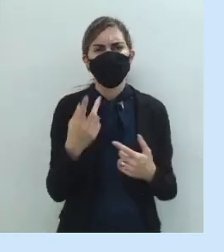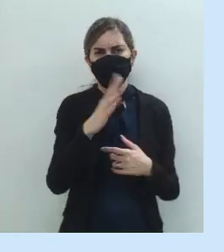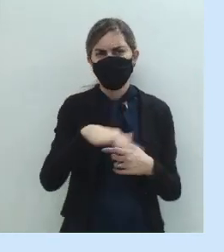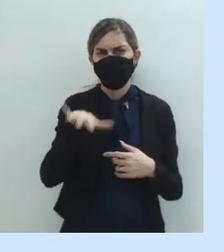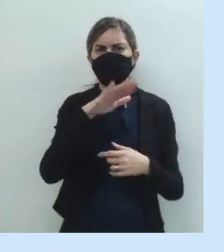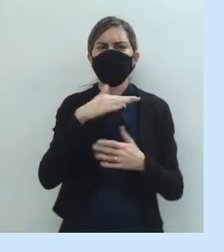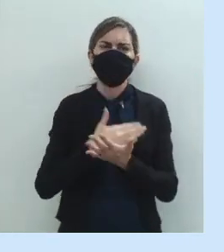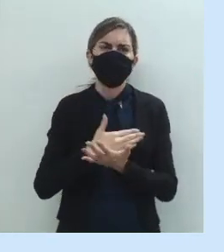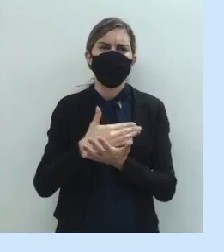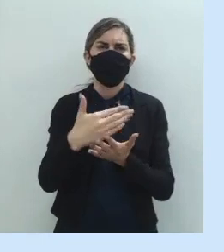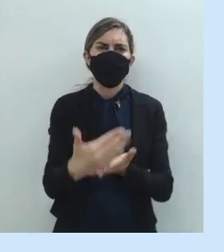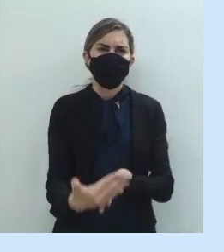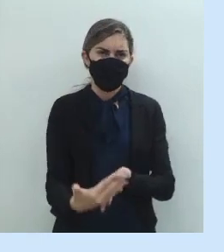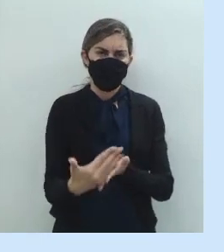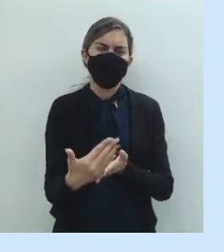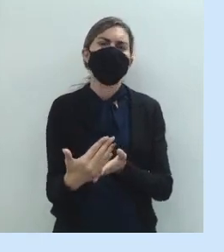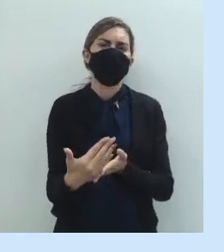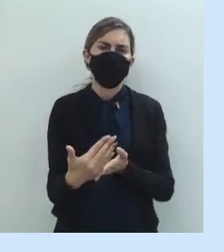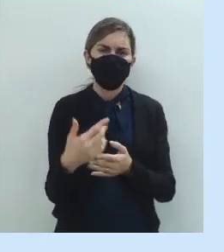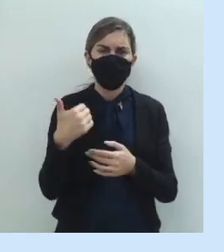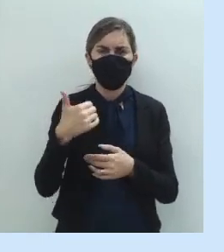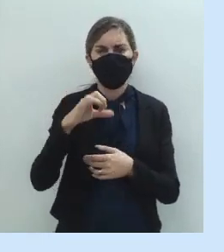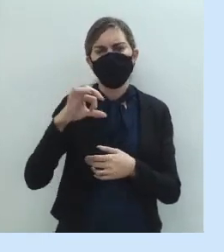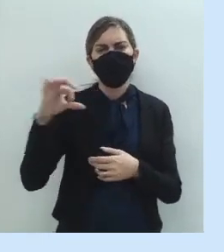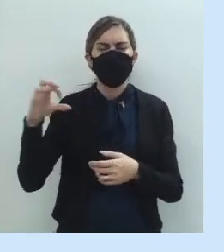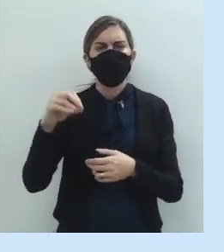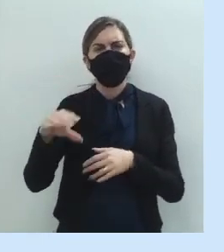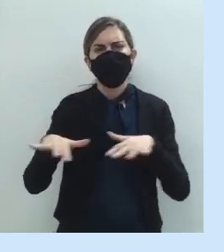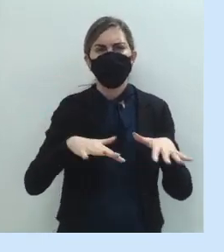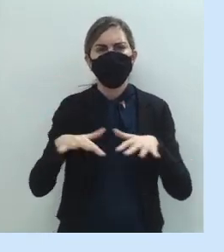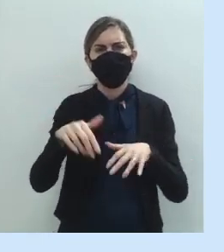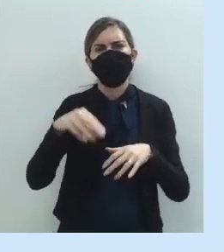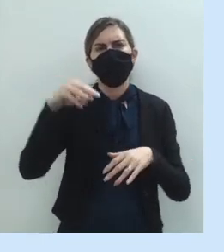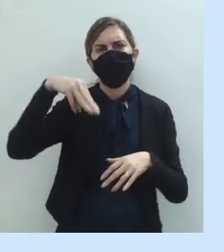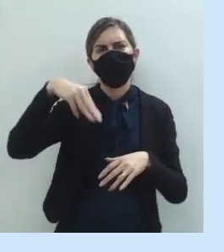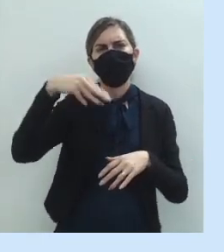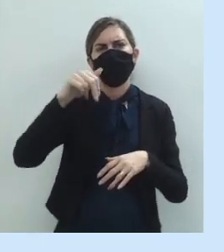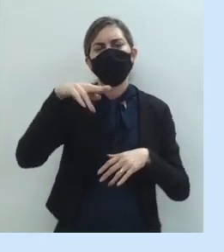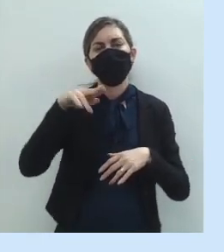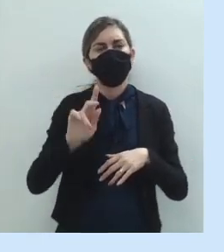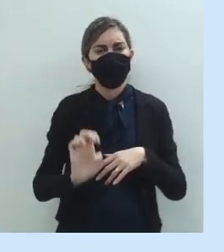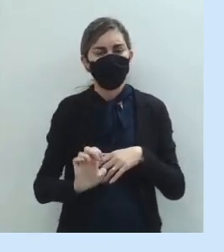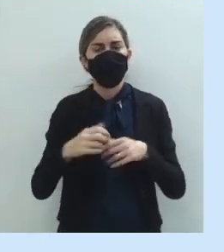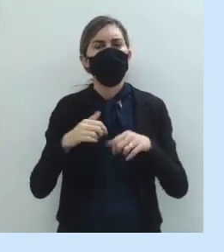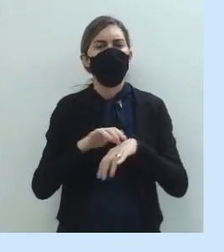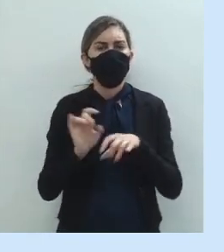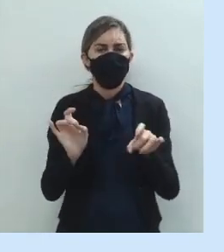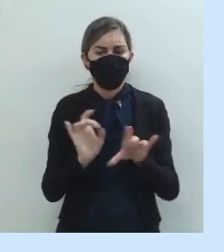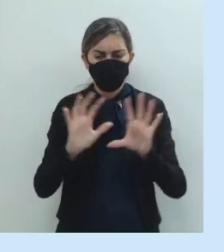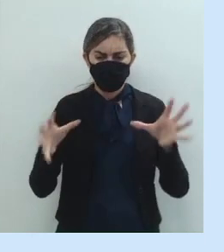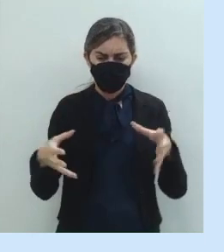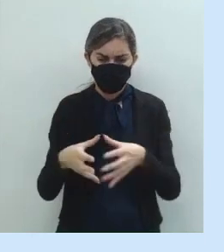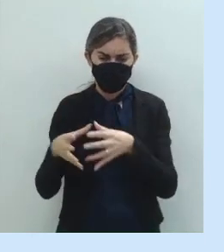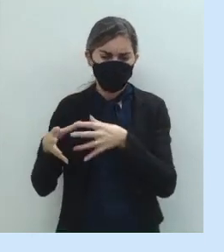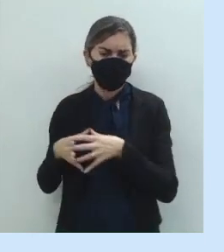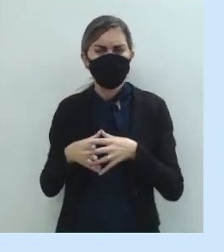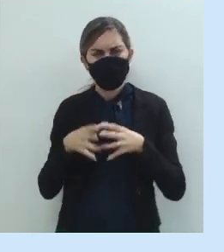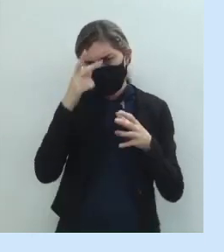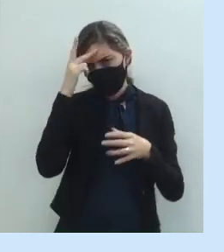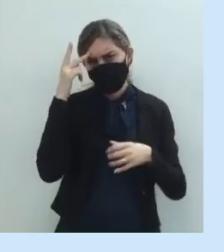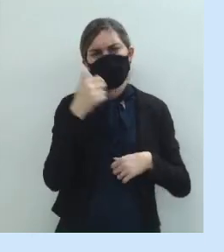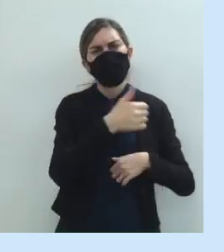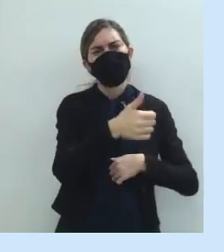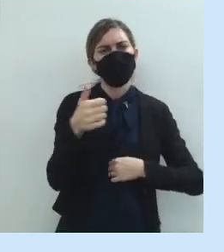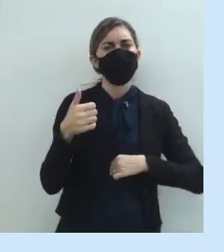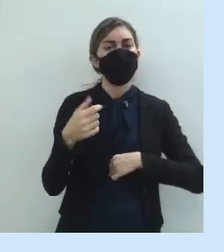esse começo da década de 90, aqui em Pernambuco, o movimento Mangue, ele acabou juntando muita gente